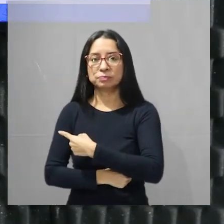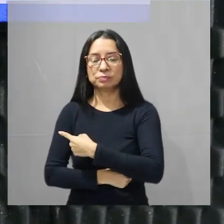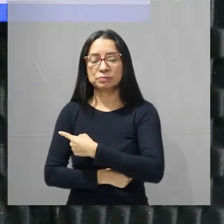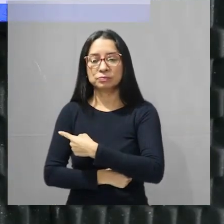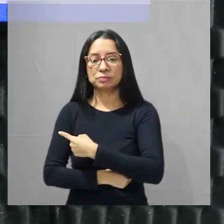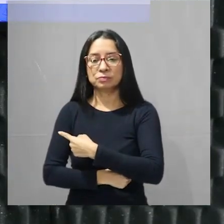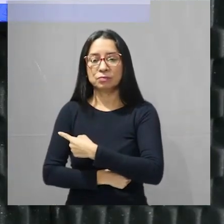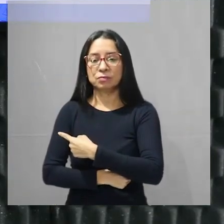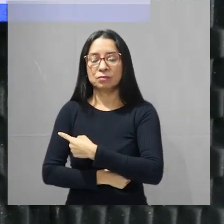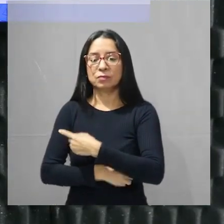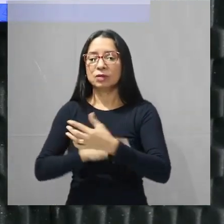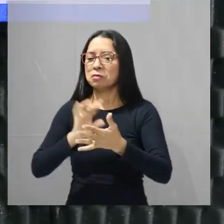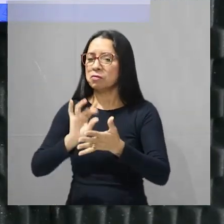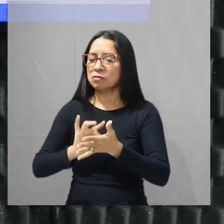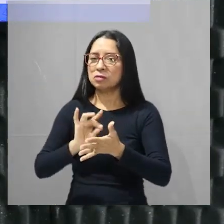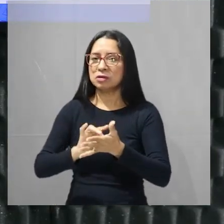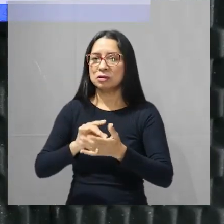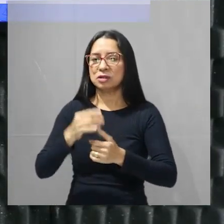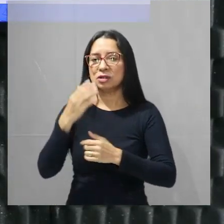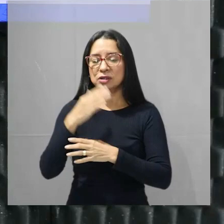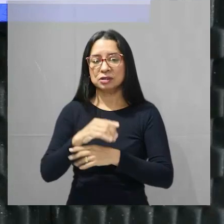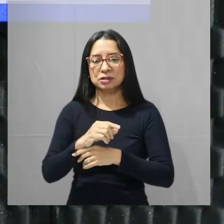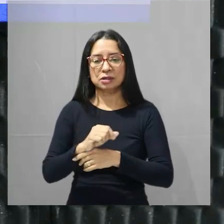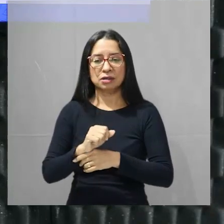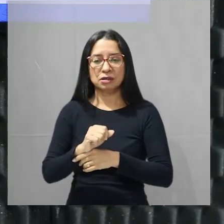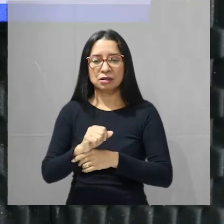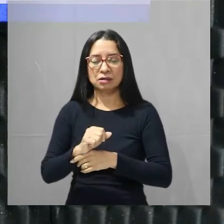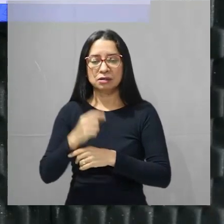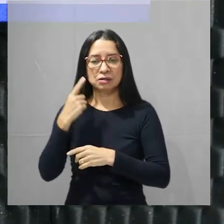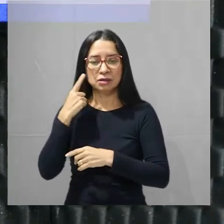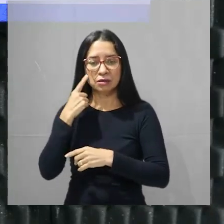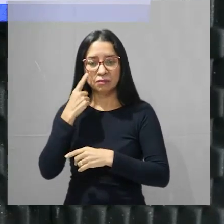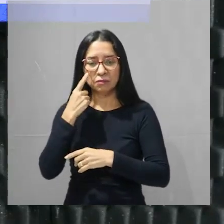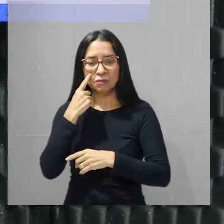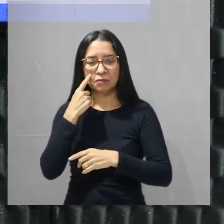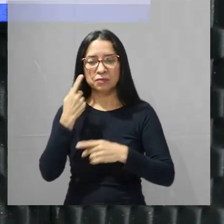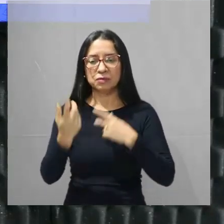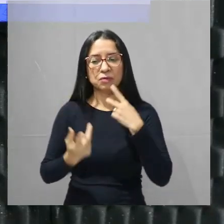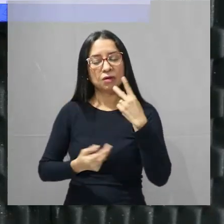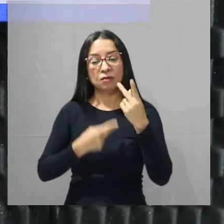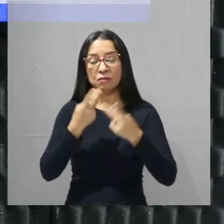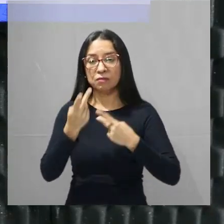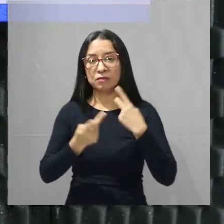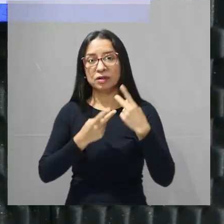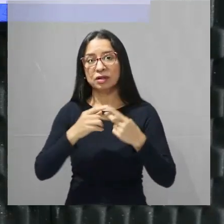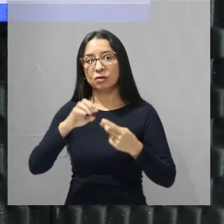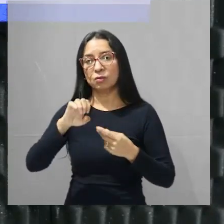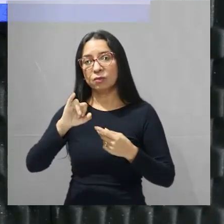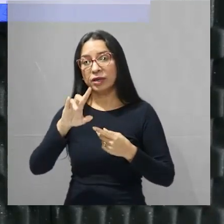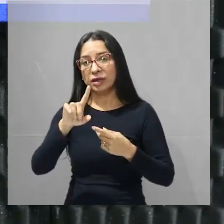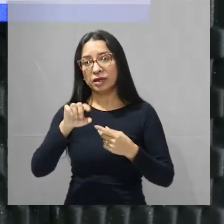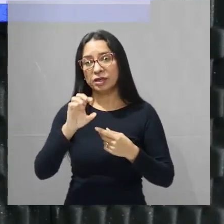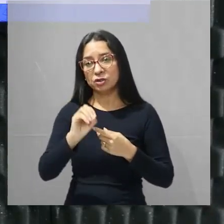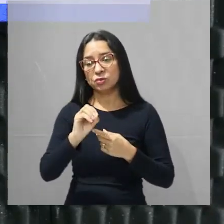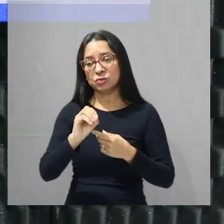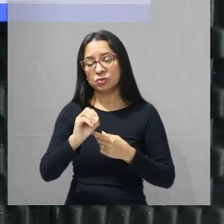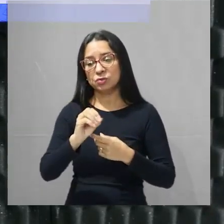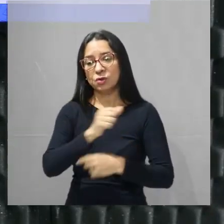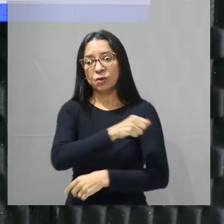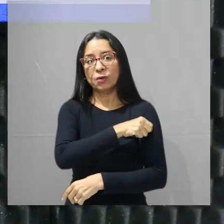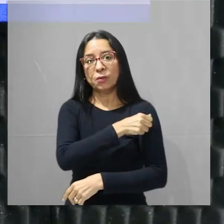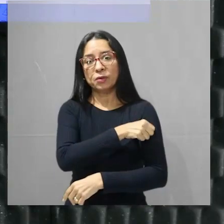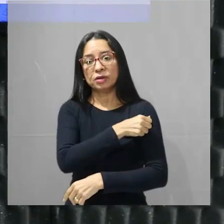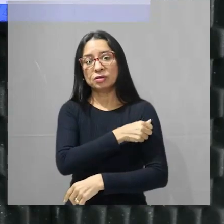Com certeza você já deve ter ouvido falar na expressão eixo Rio-São Paulo. Galera, o eixo Rio-São Paulo aqui descrito